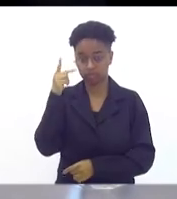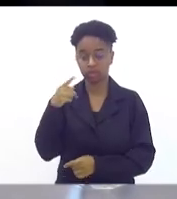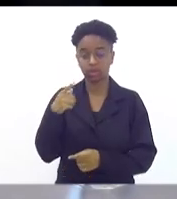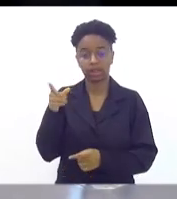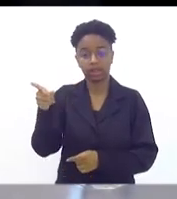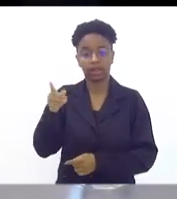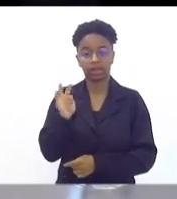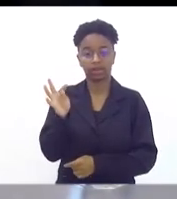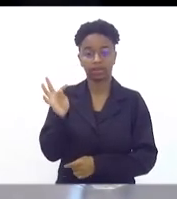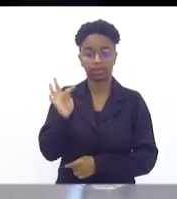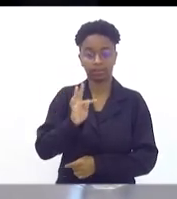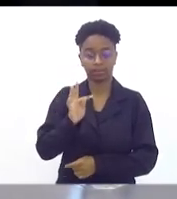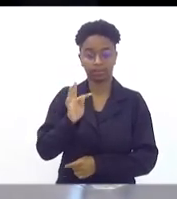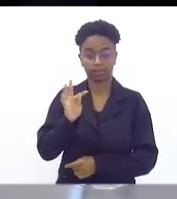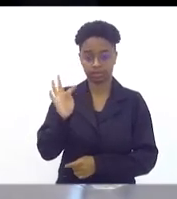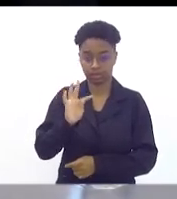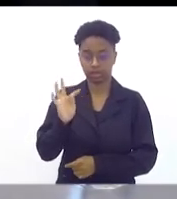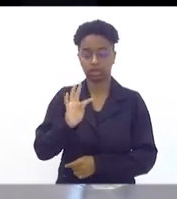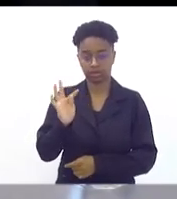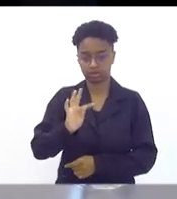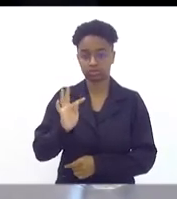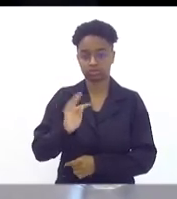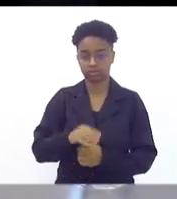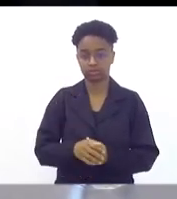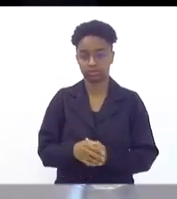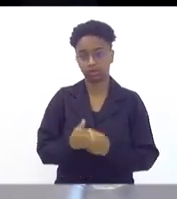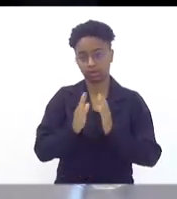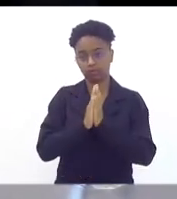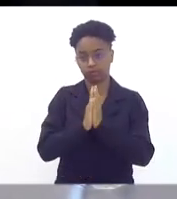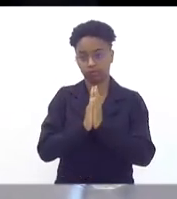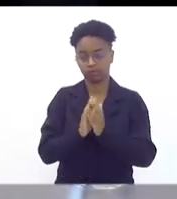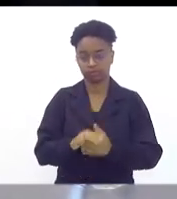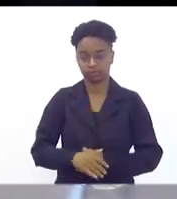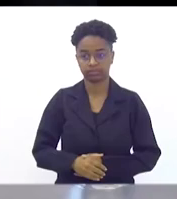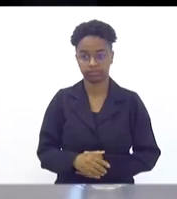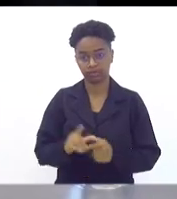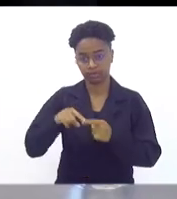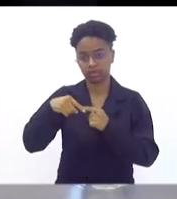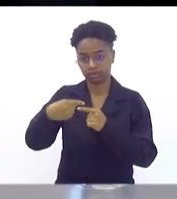Petrópolis que a gente Teresópolis né Por favor